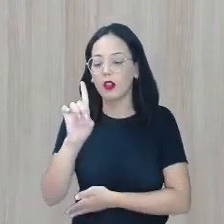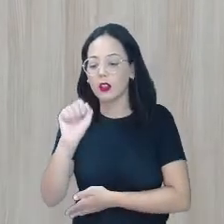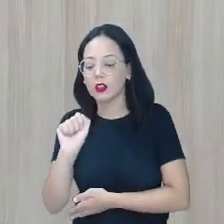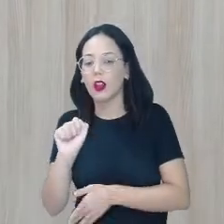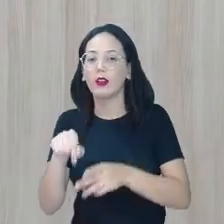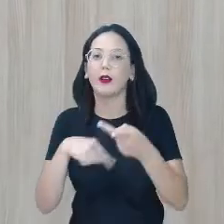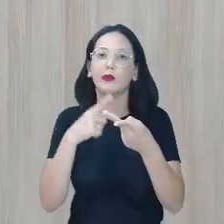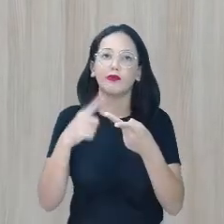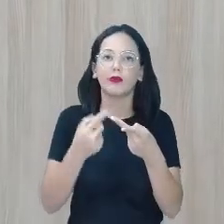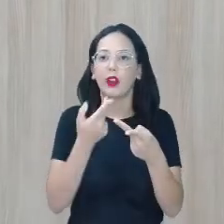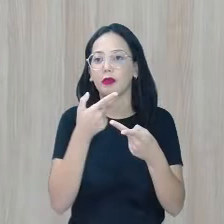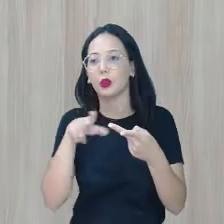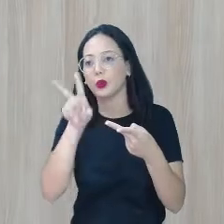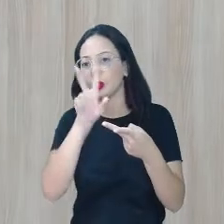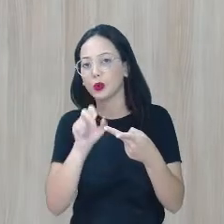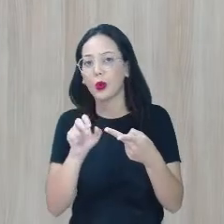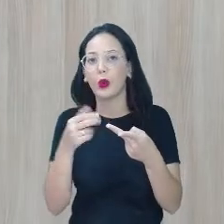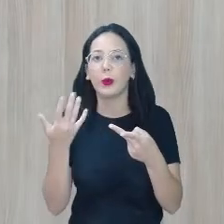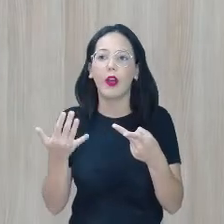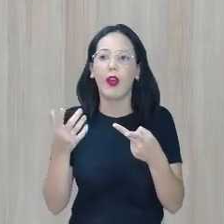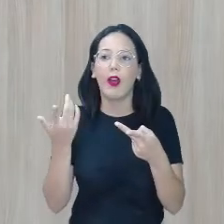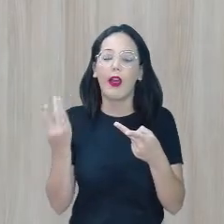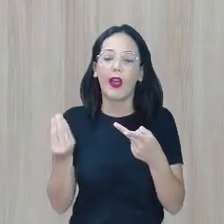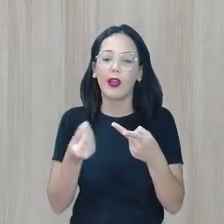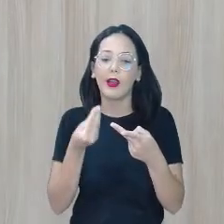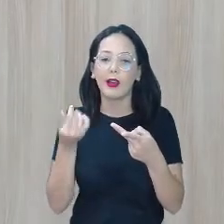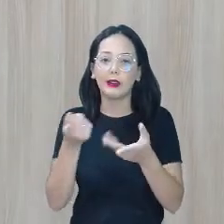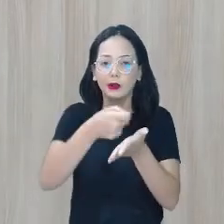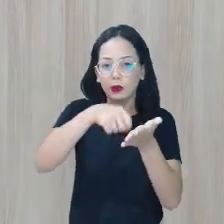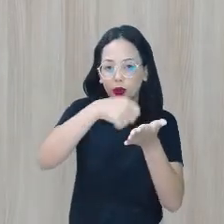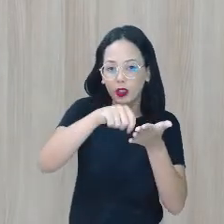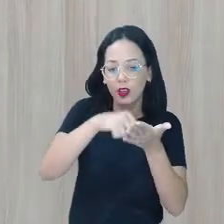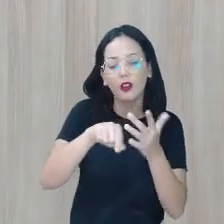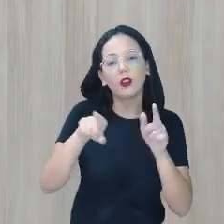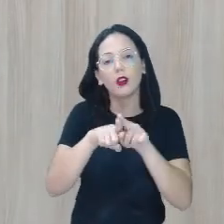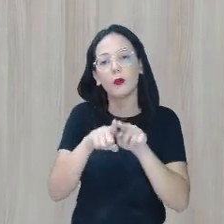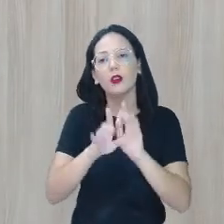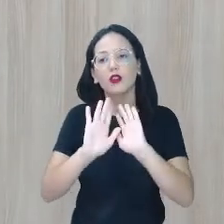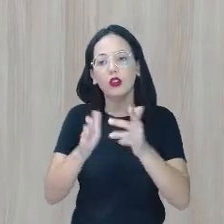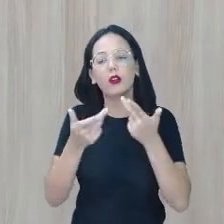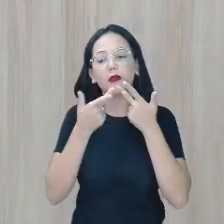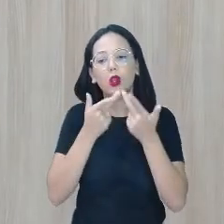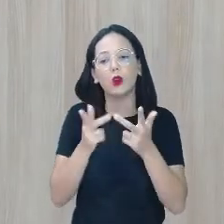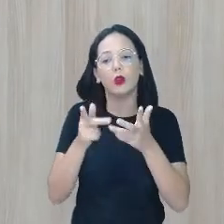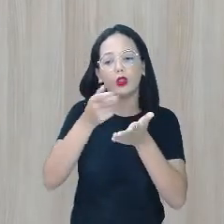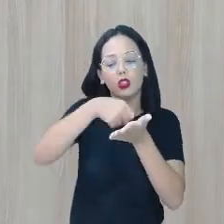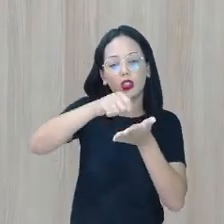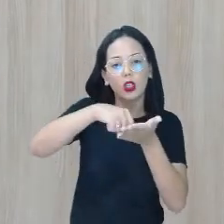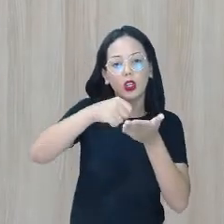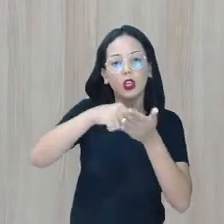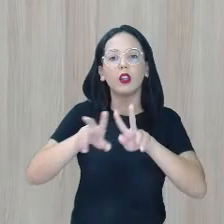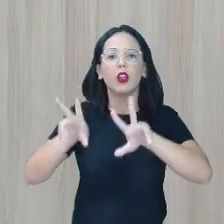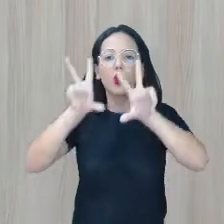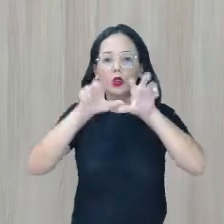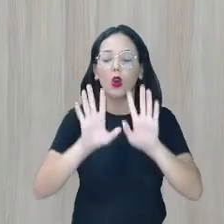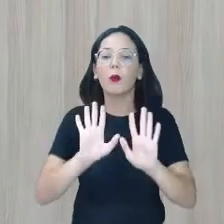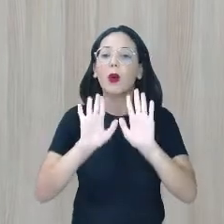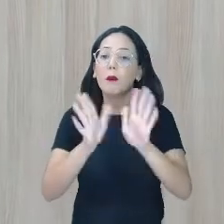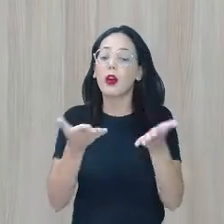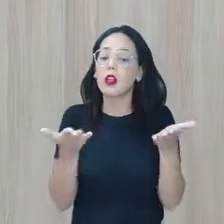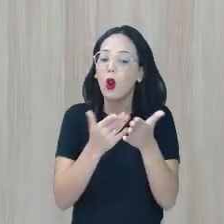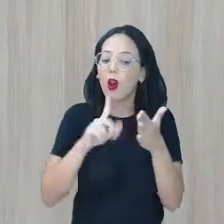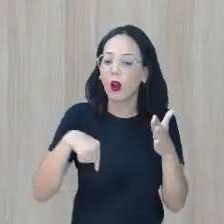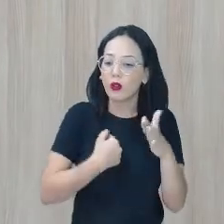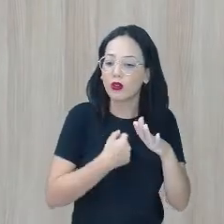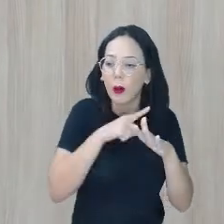gente falou sobre a questão da escrita, né? A gente viu um pouco, né, sobre a escrita, só que a gente vai